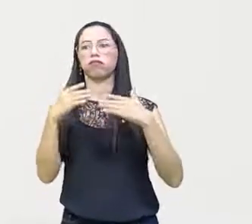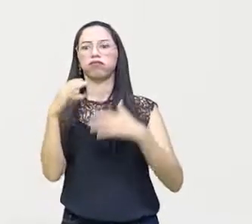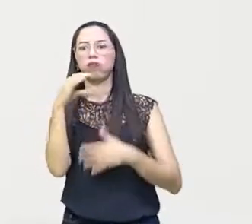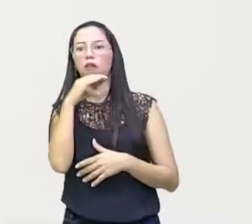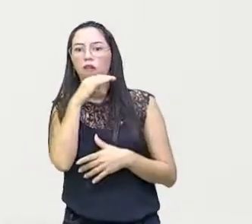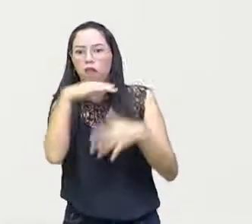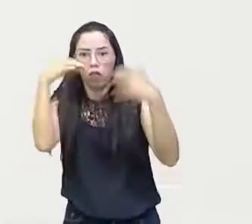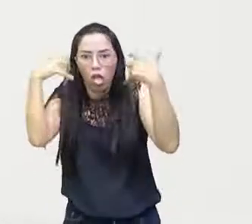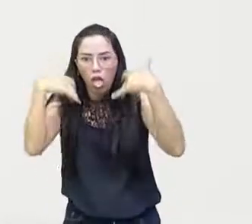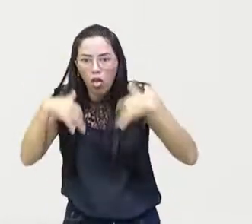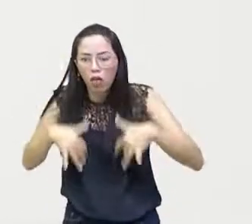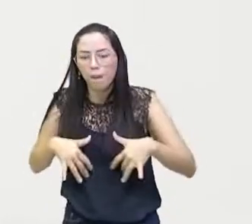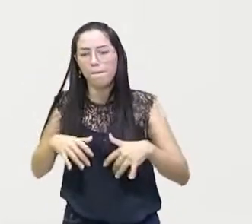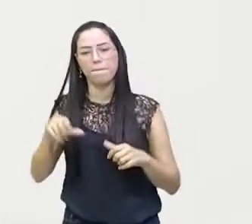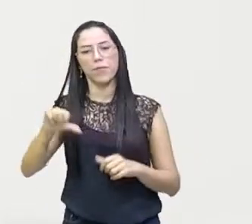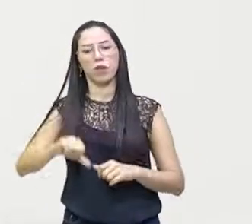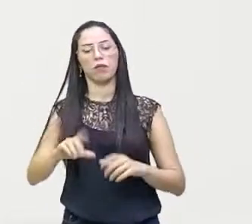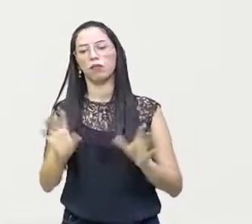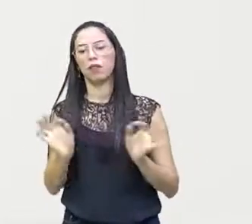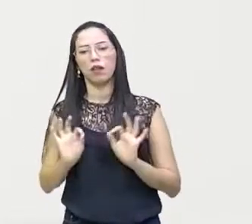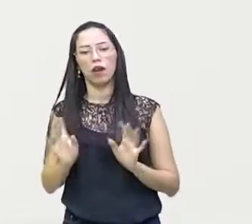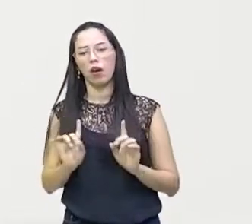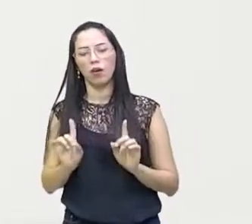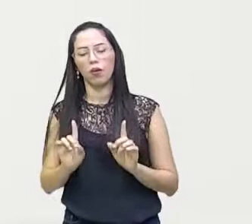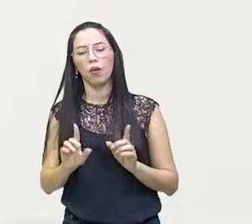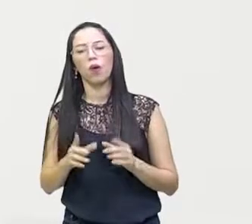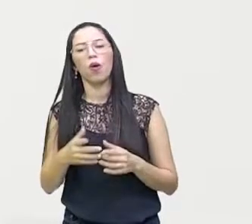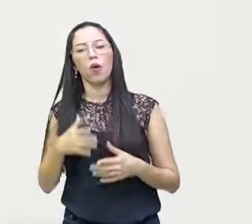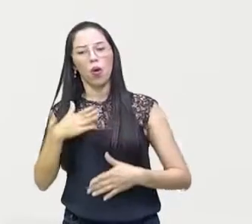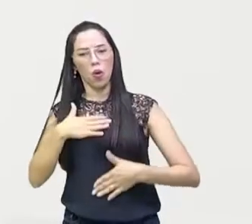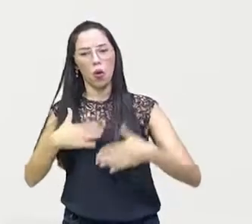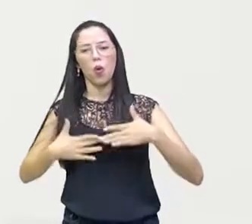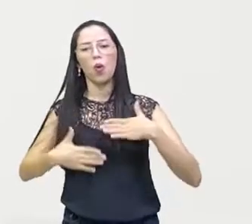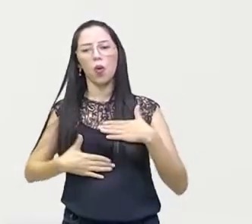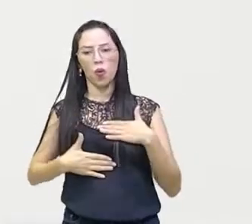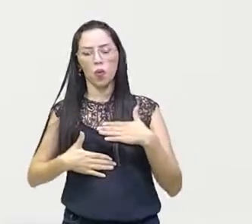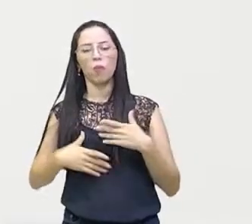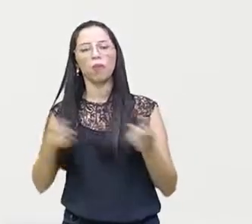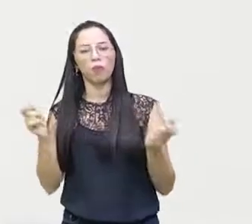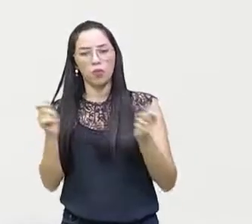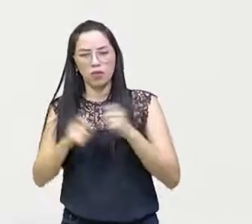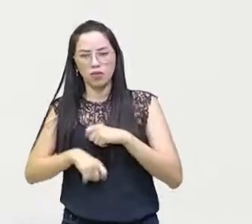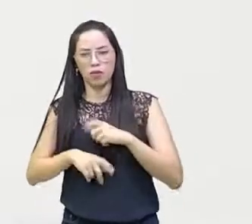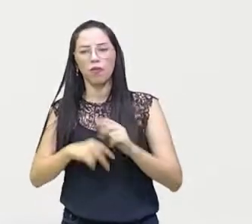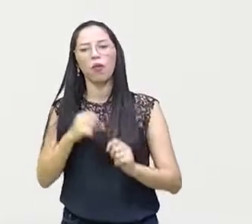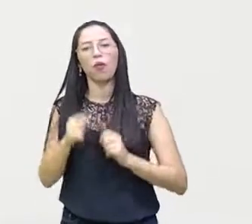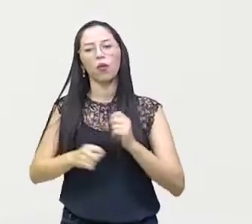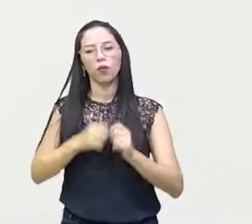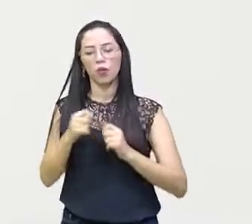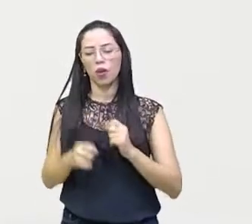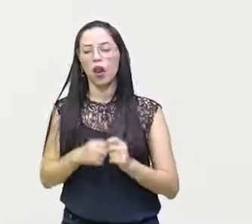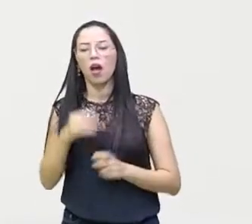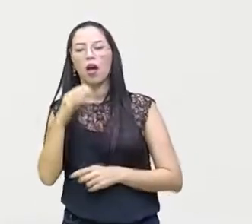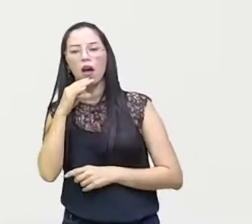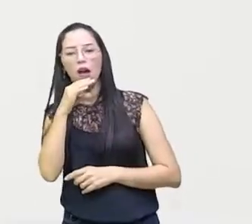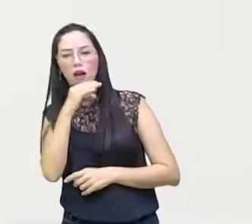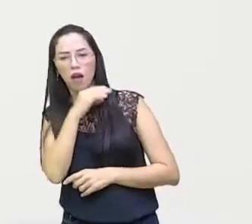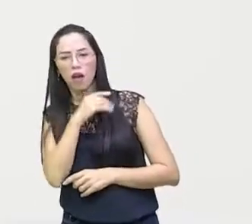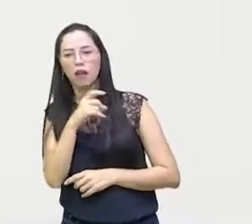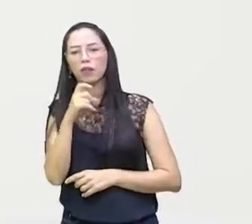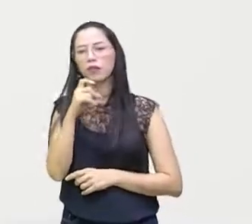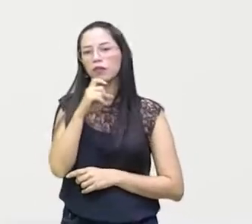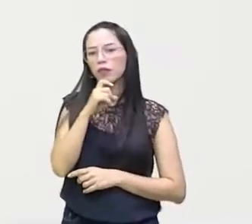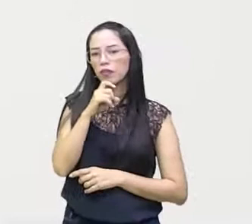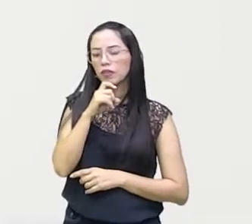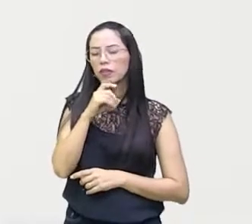que, por exemplo, a temperatura é dependente do sangue. Ele faz com que a temperatura do nosso